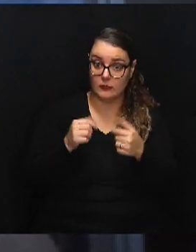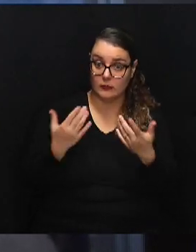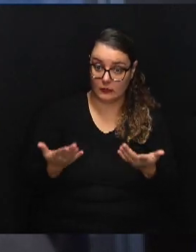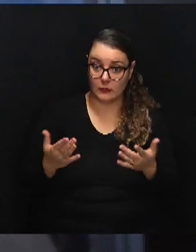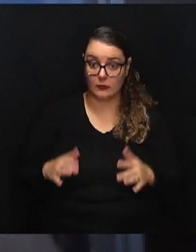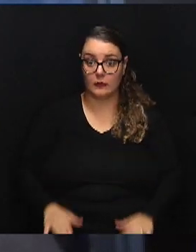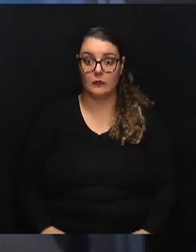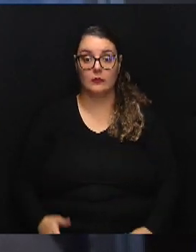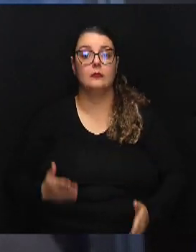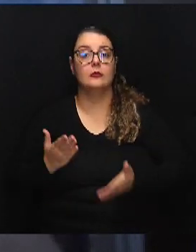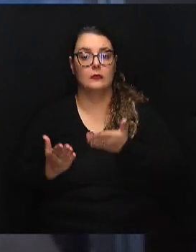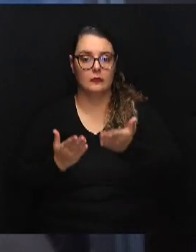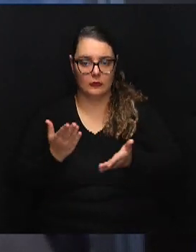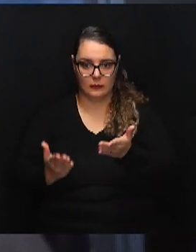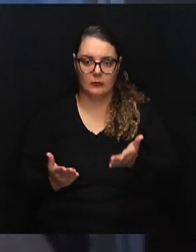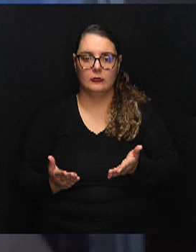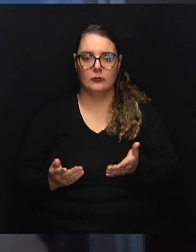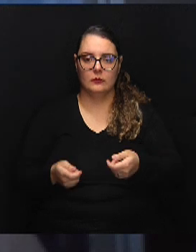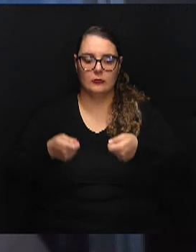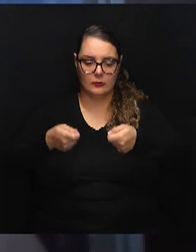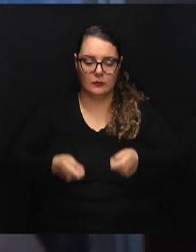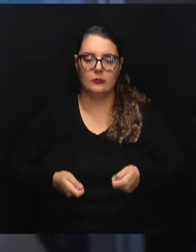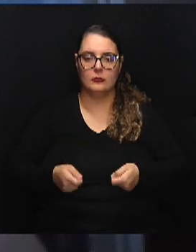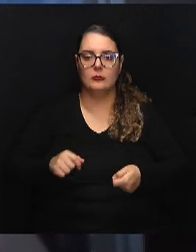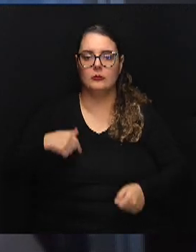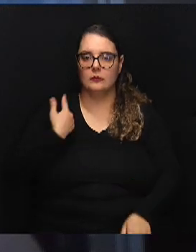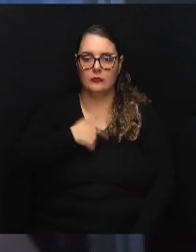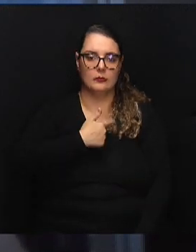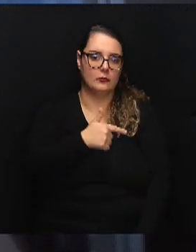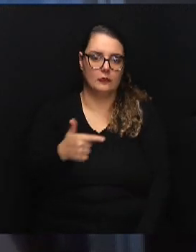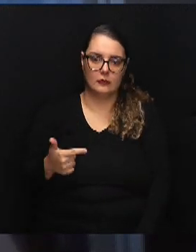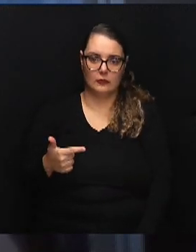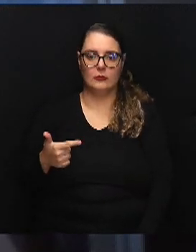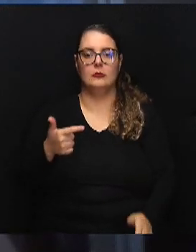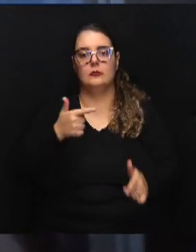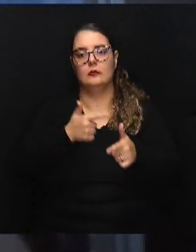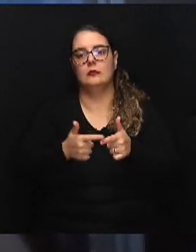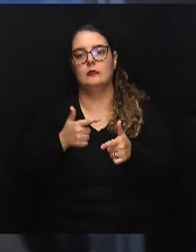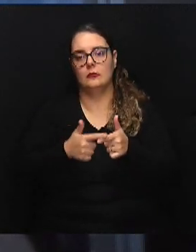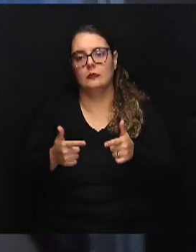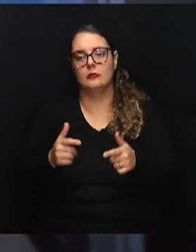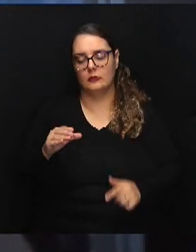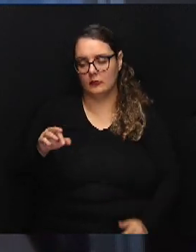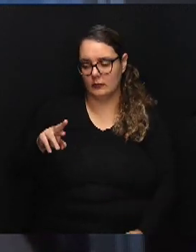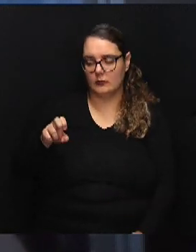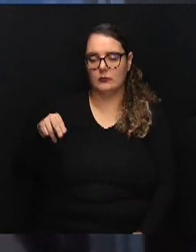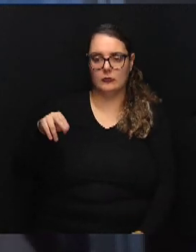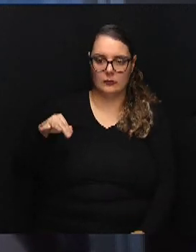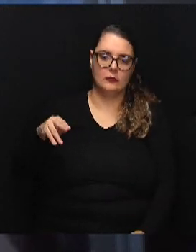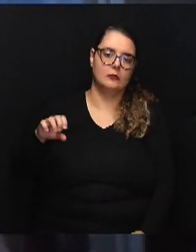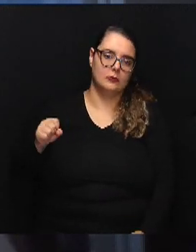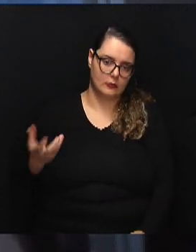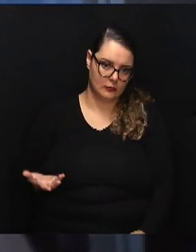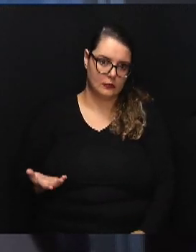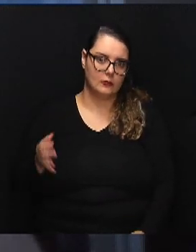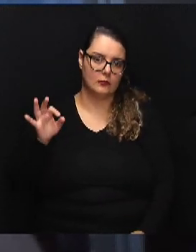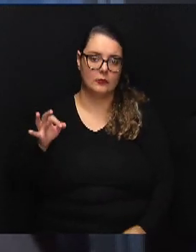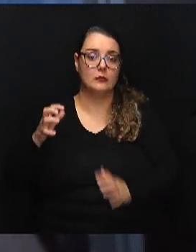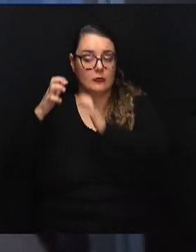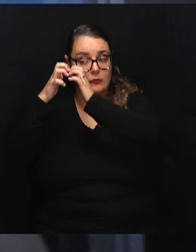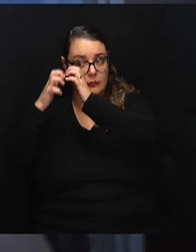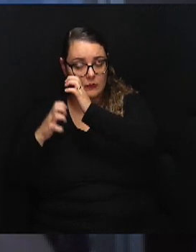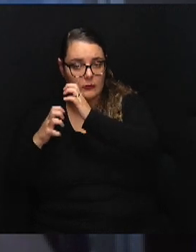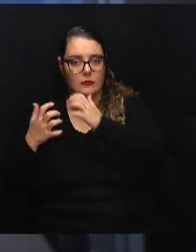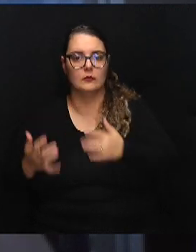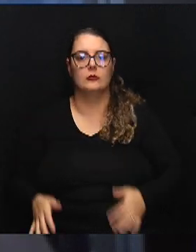o tratamento instituído para que a gente não tenha problemas crônicos, aí no caso, por exemplo, a chance de AVC.